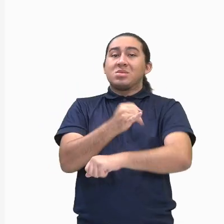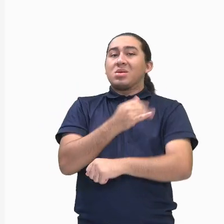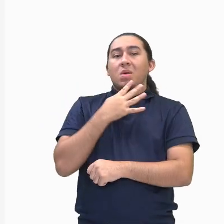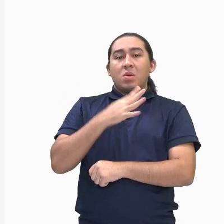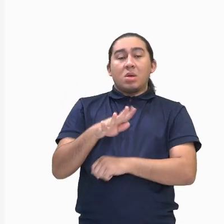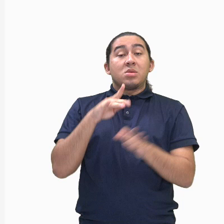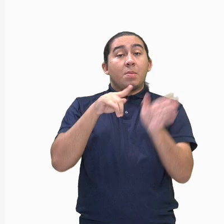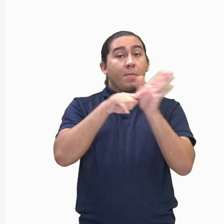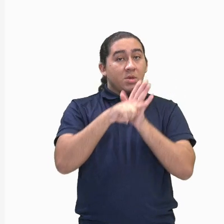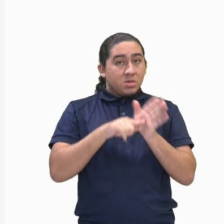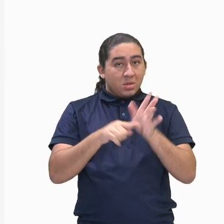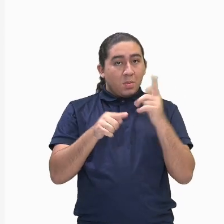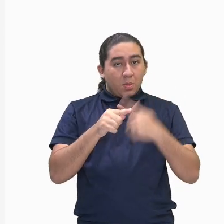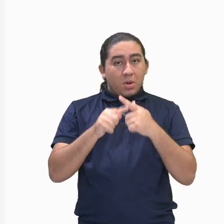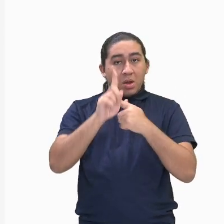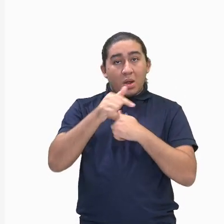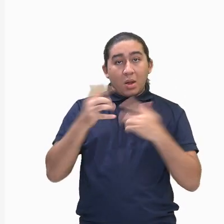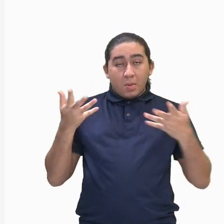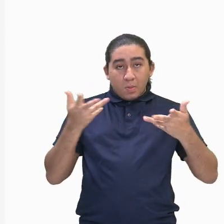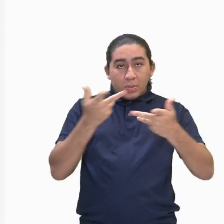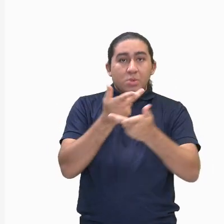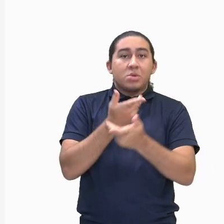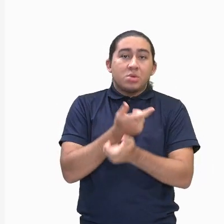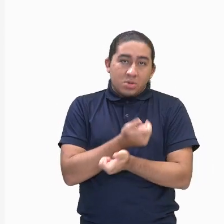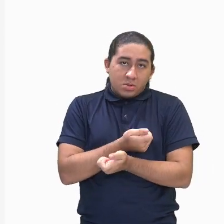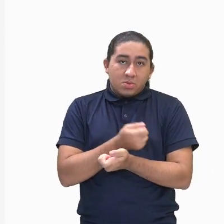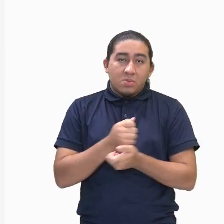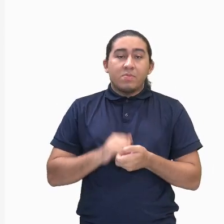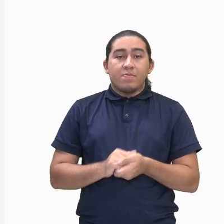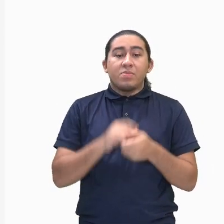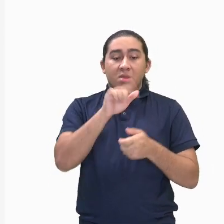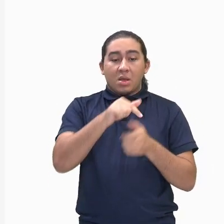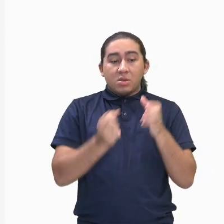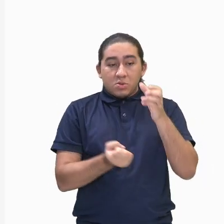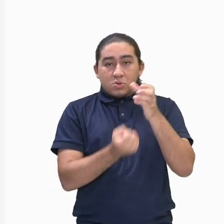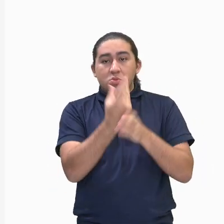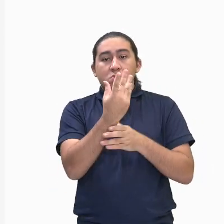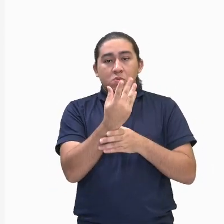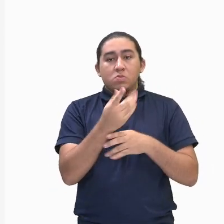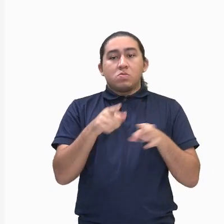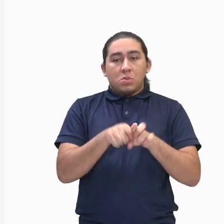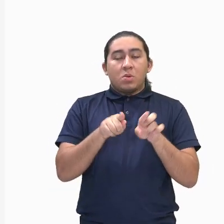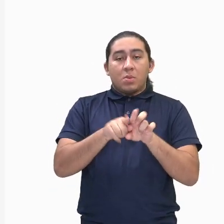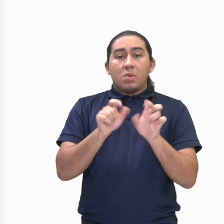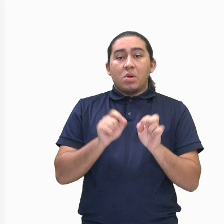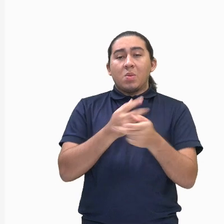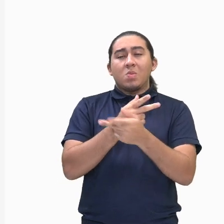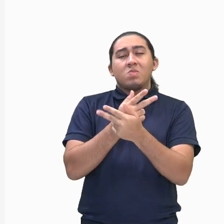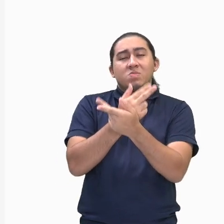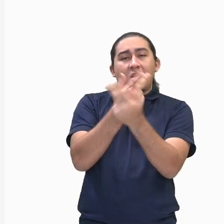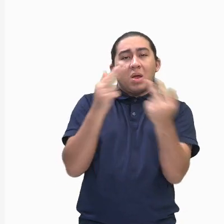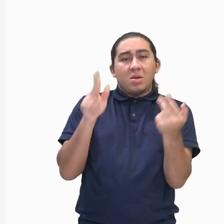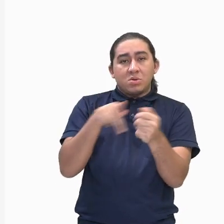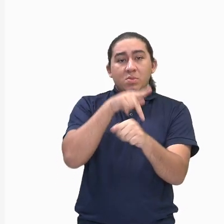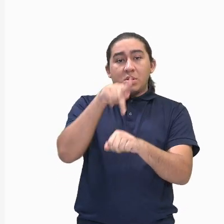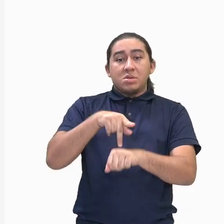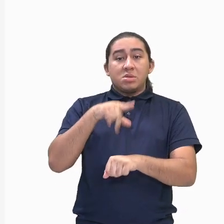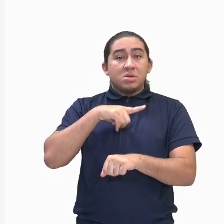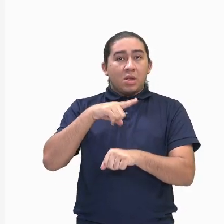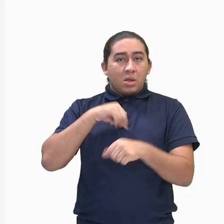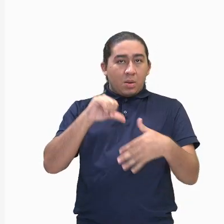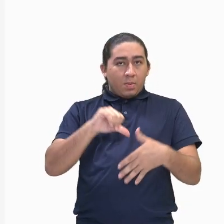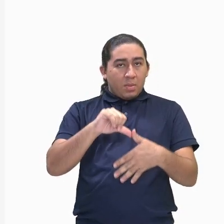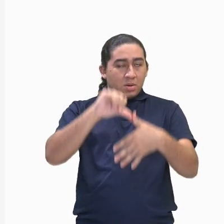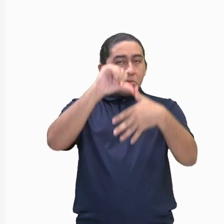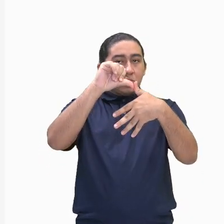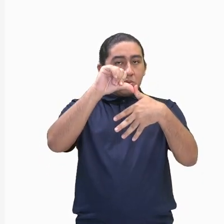uma área muito bonita, né? A formação ali da Cordilheira dos Andes, que se estendem por vários países da América do Sul. E